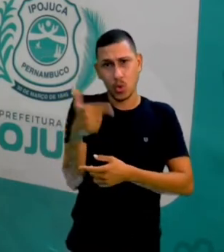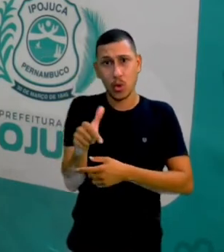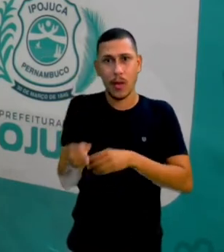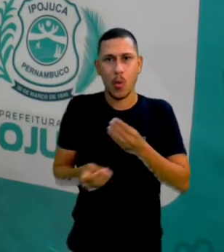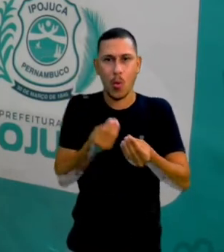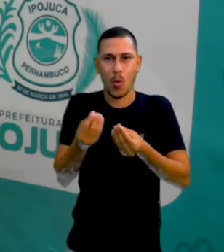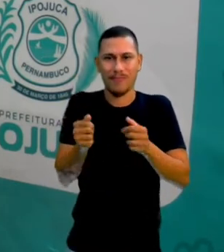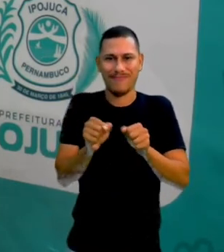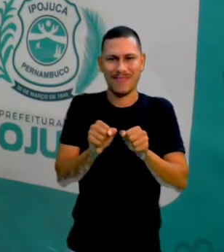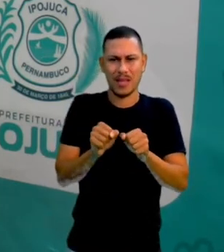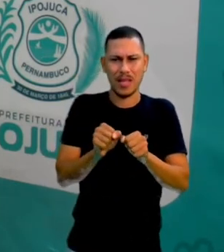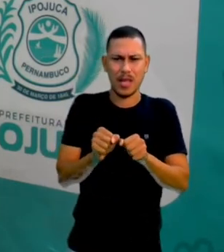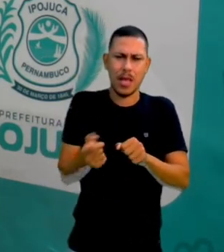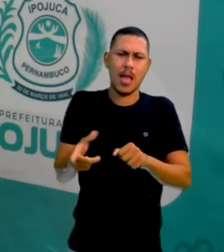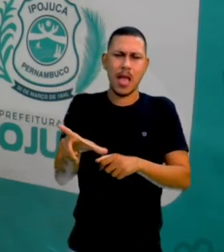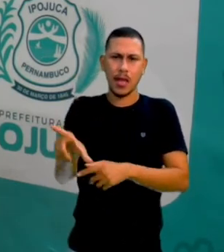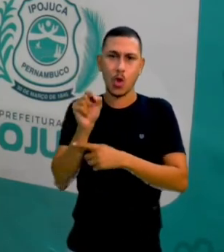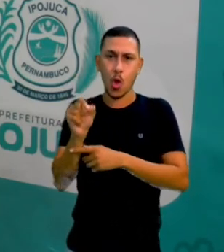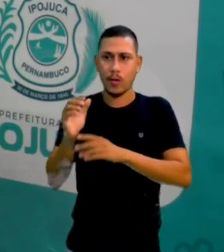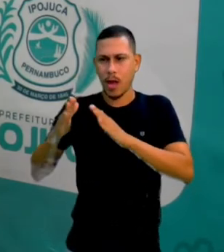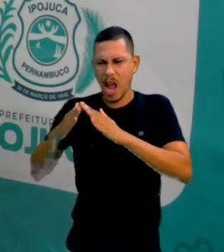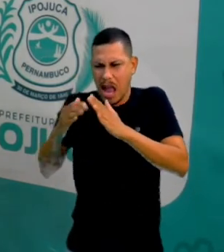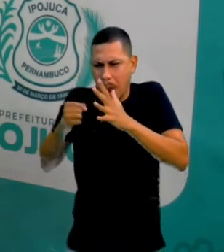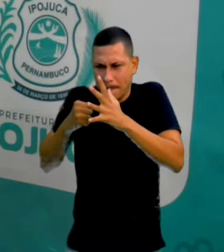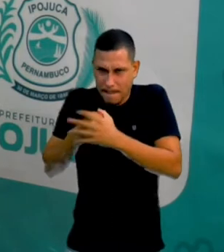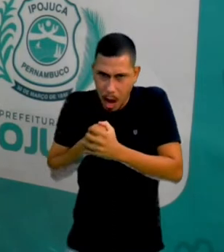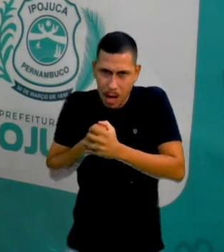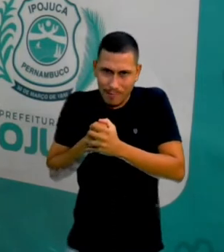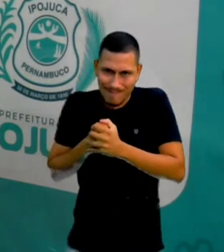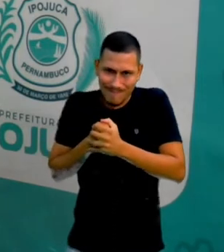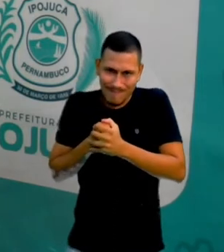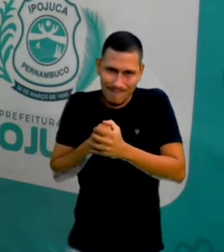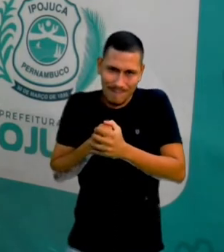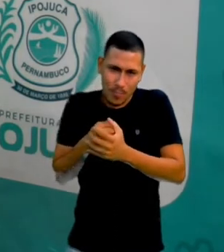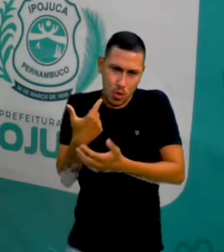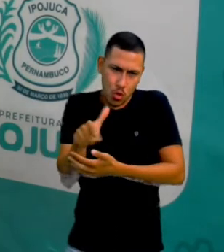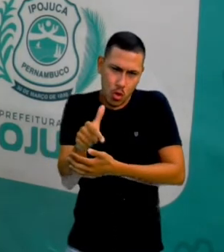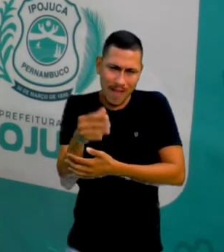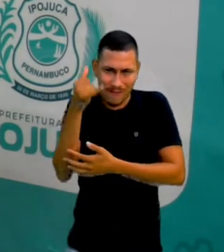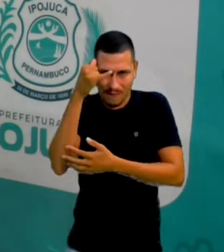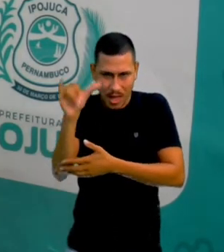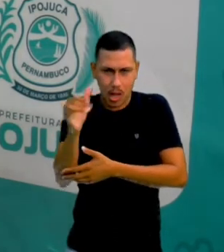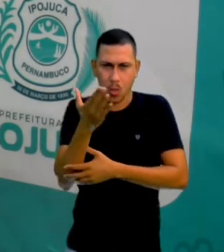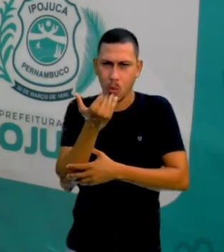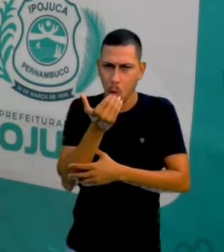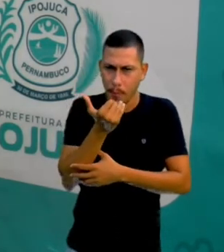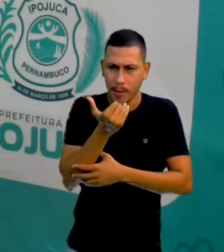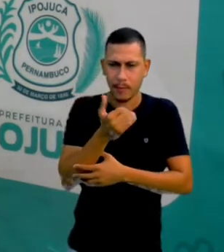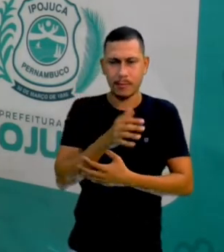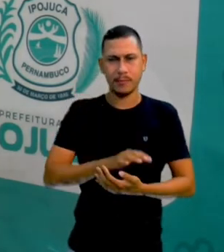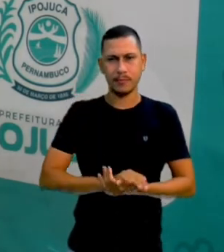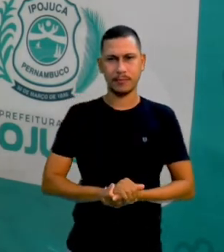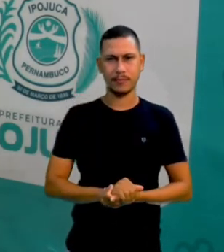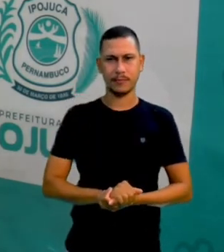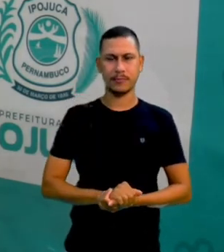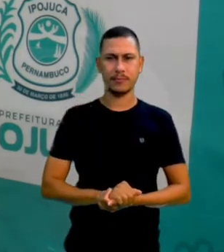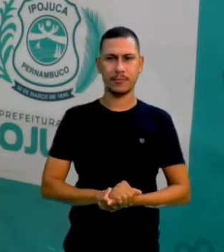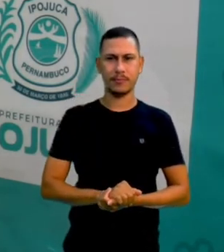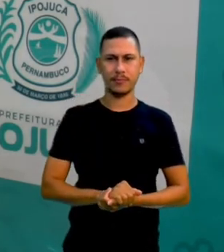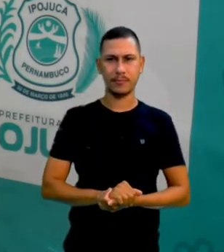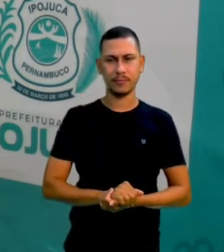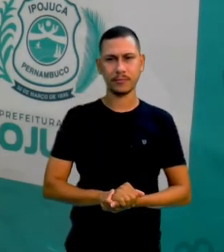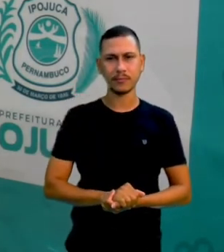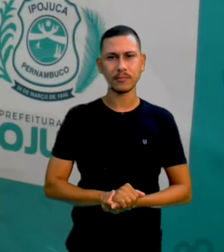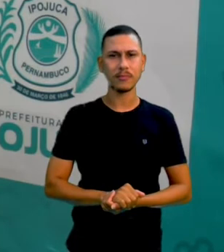aquilo. Ela prefere não sair para não ter que comer, ou não ter que comer e não conseguir depois